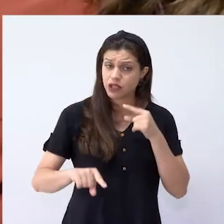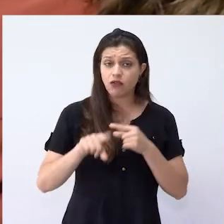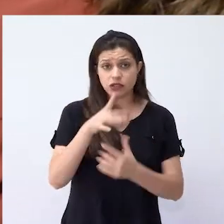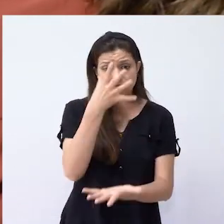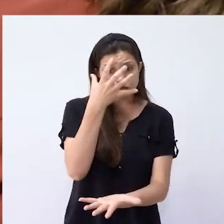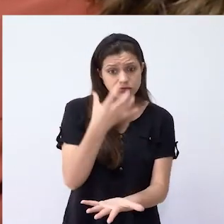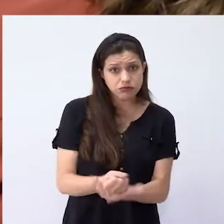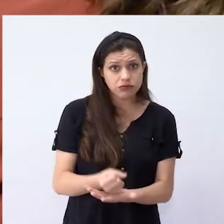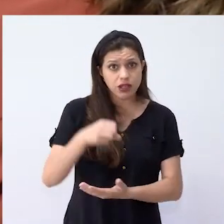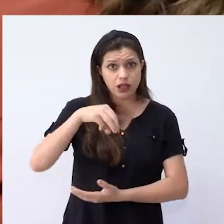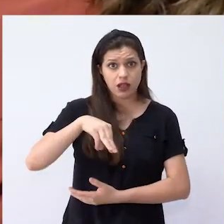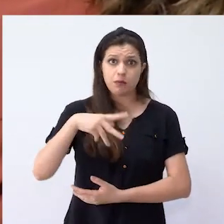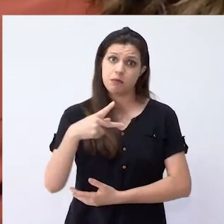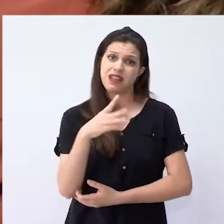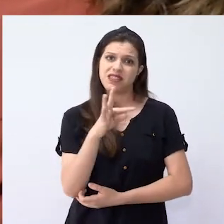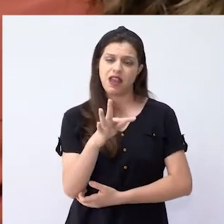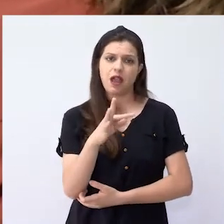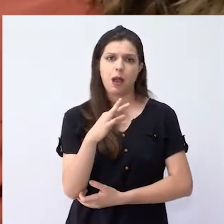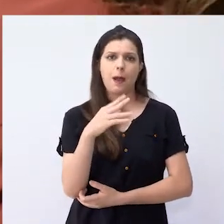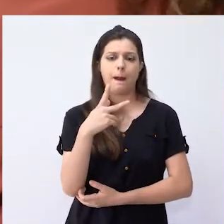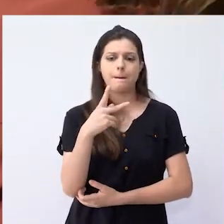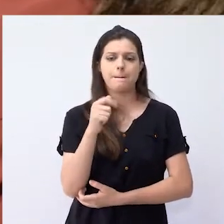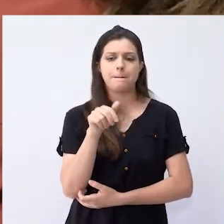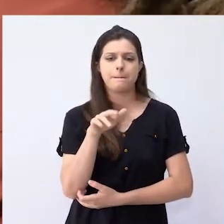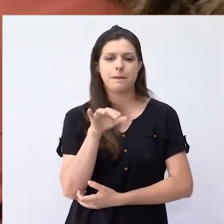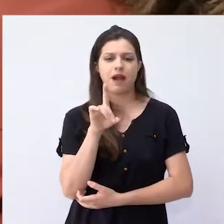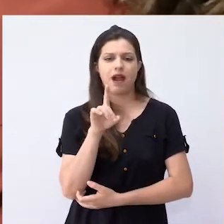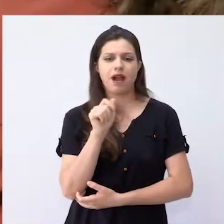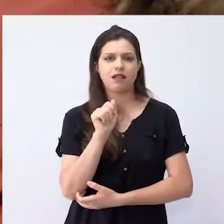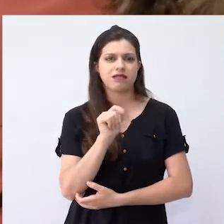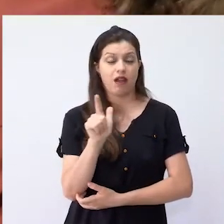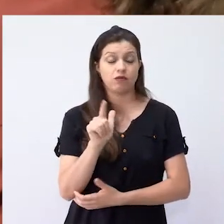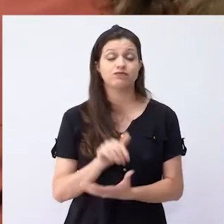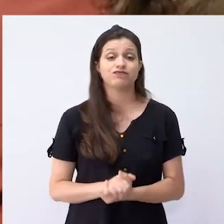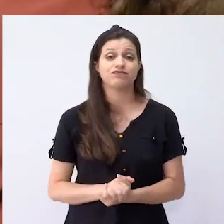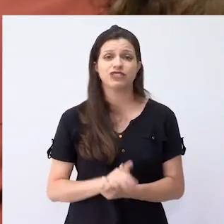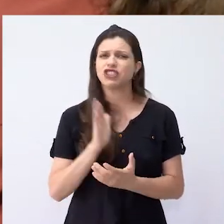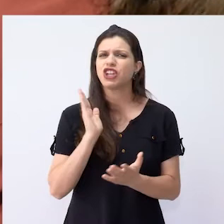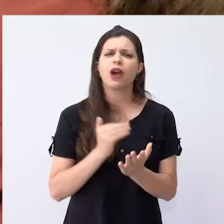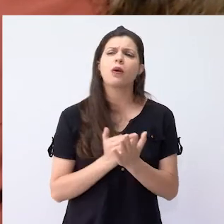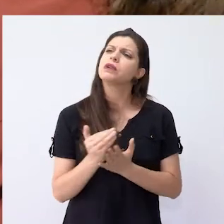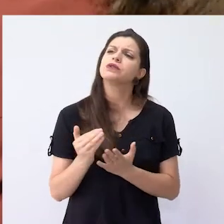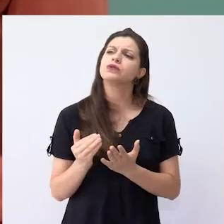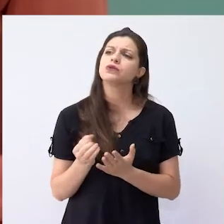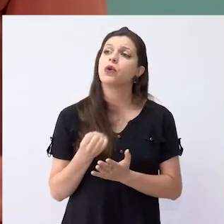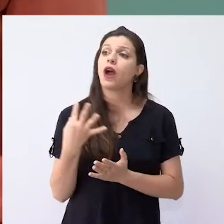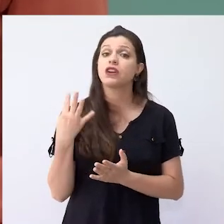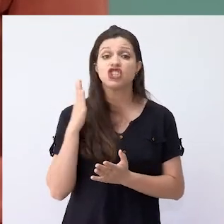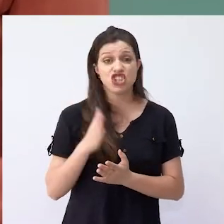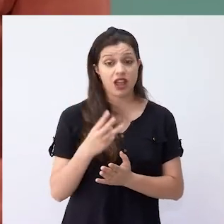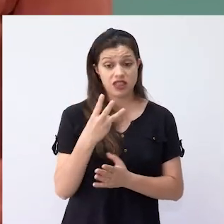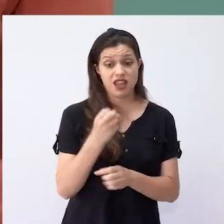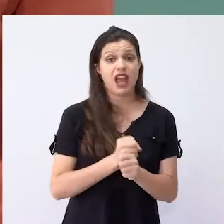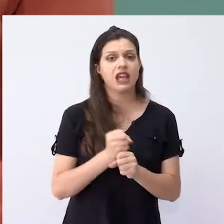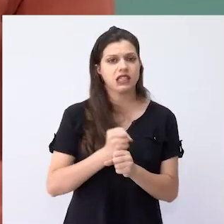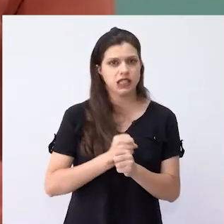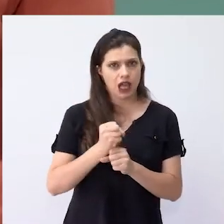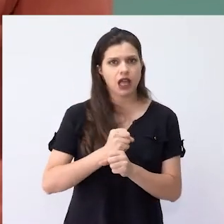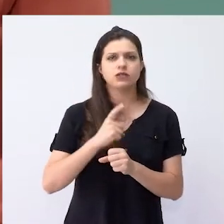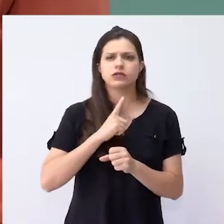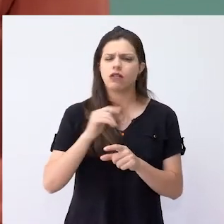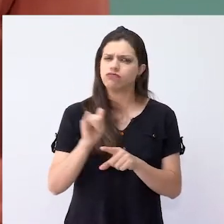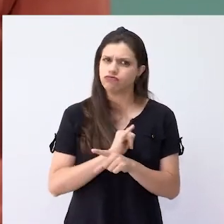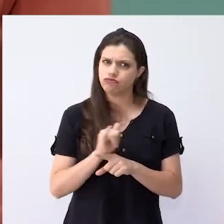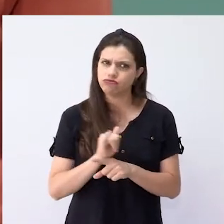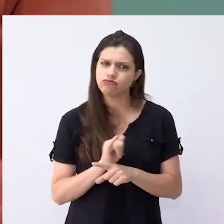de trabalho ilegal, baixa o MPT Pardal. Essa campanha começou há quanto tempo? Esse aplicativo já tem uns 3